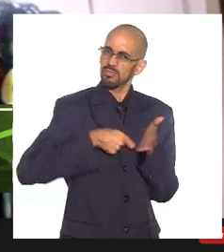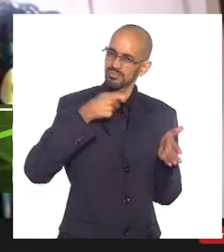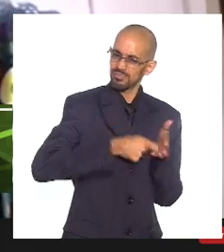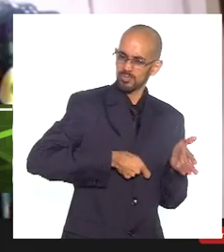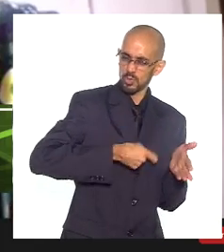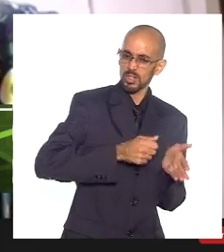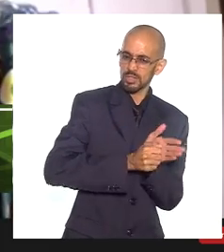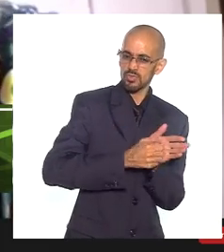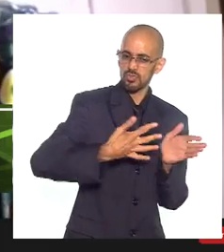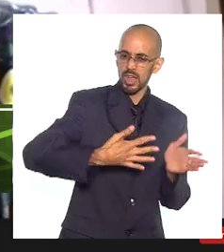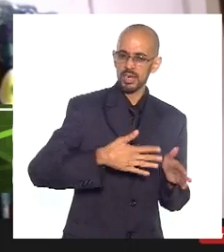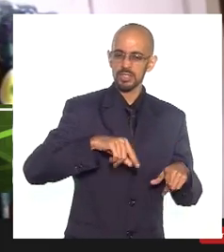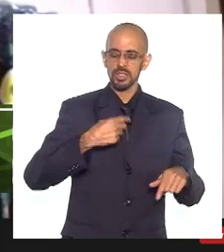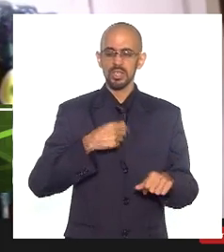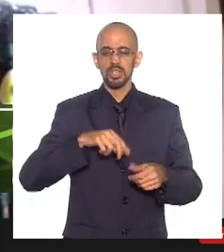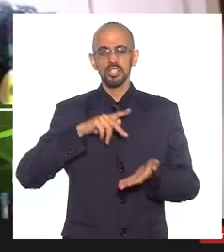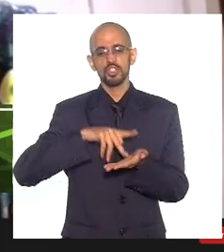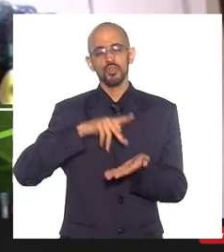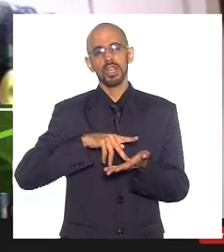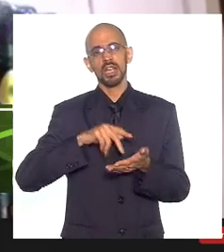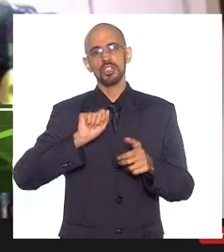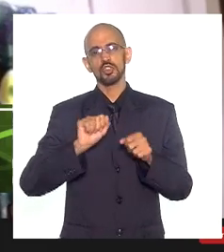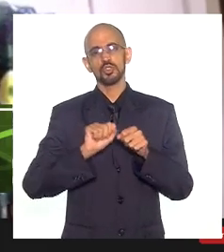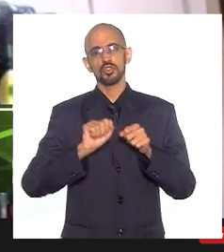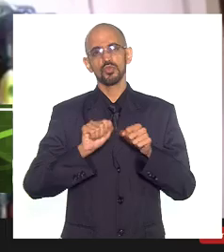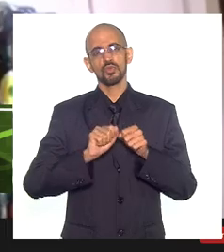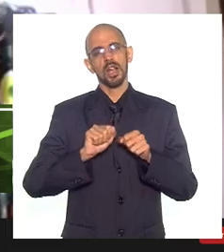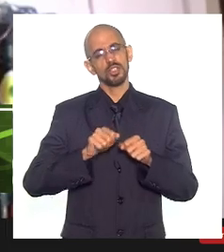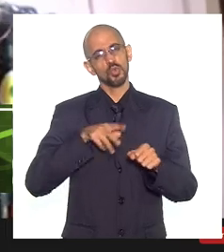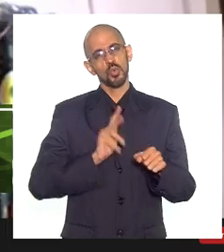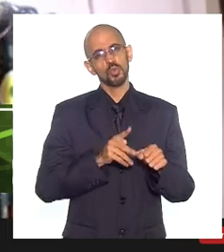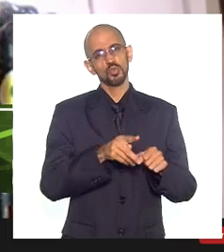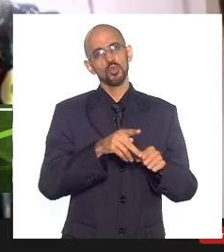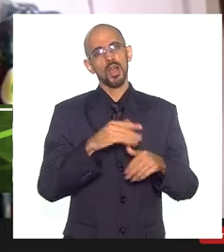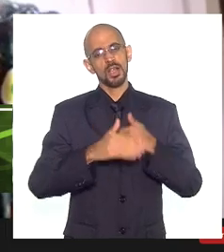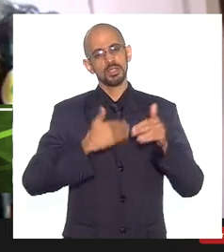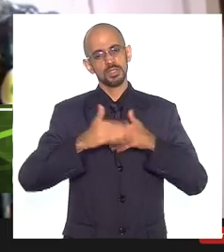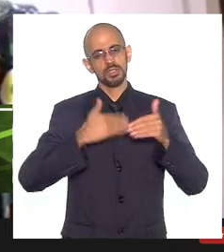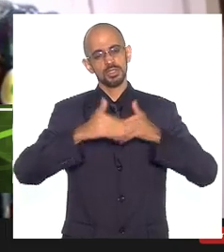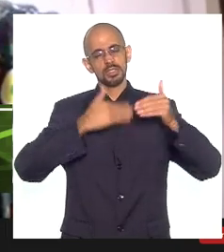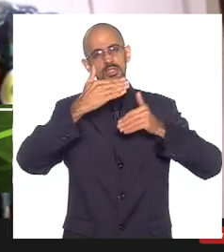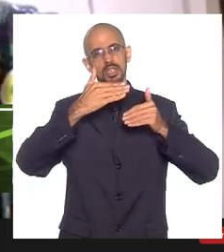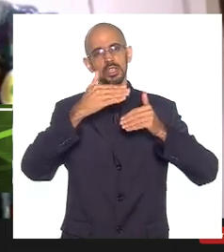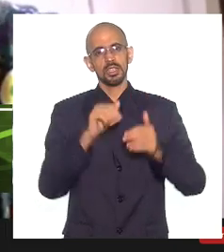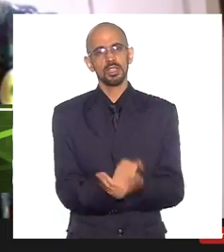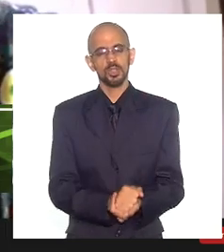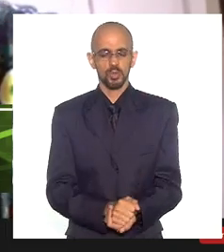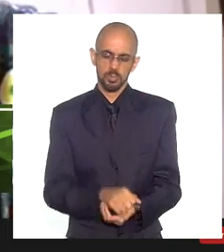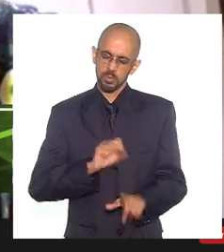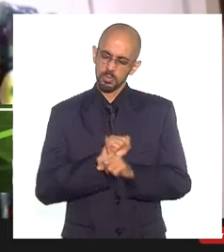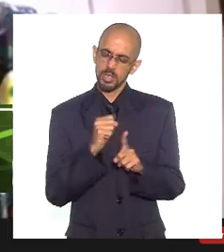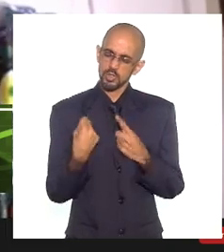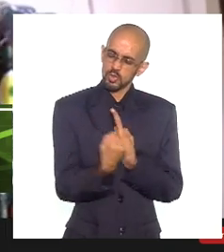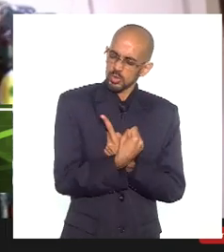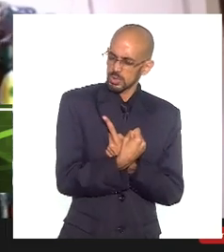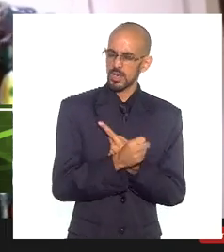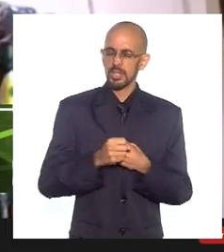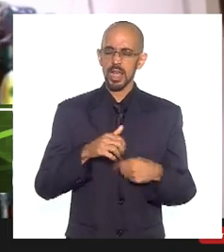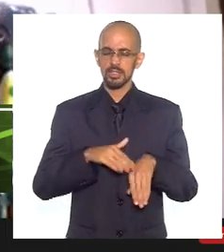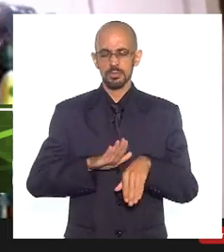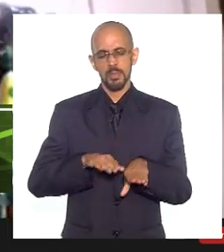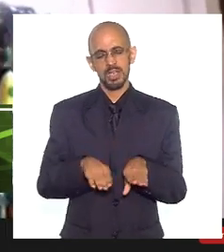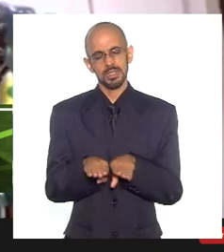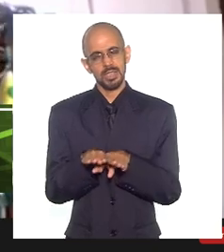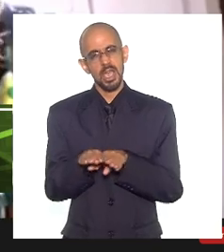certamente nos forma e nos faz continuar seguindo e lutando por uma sociedade mais igualitária.